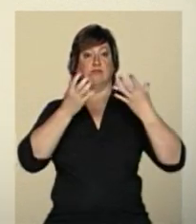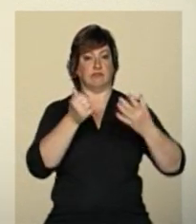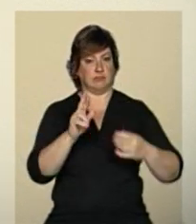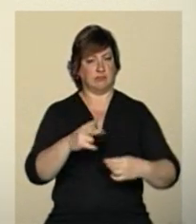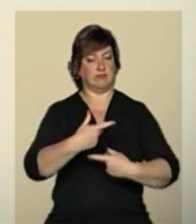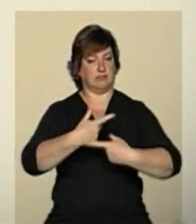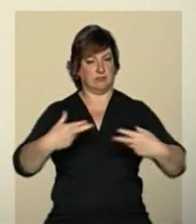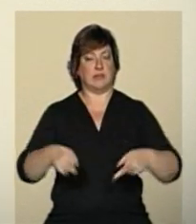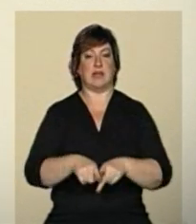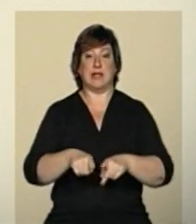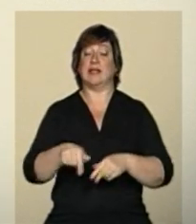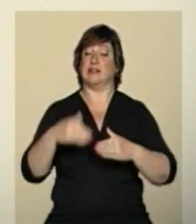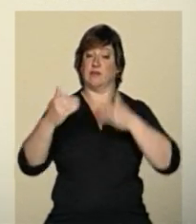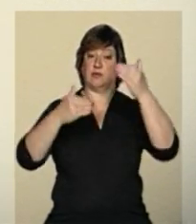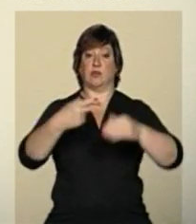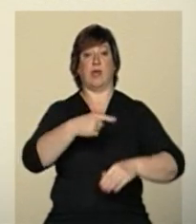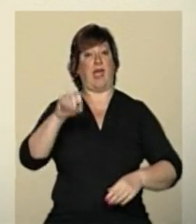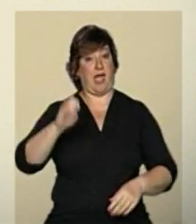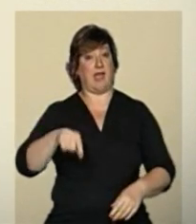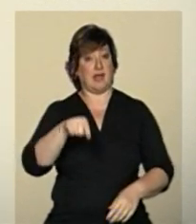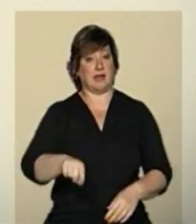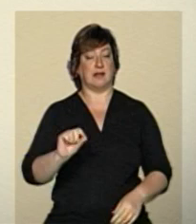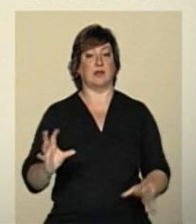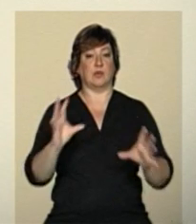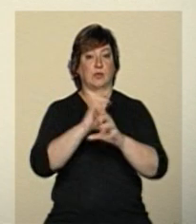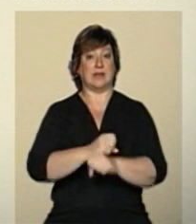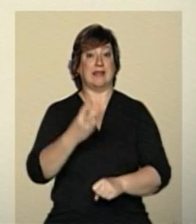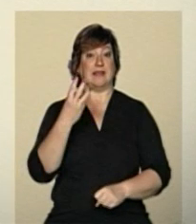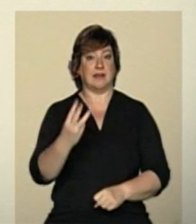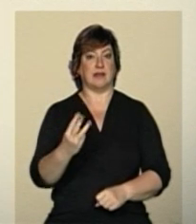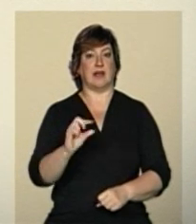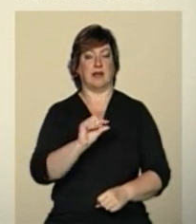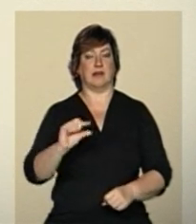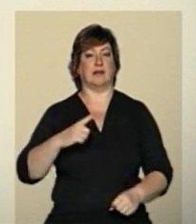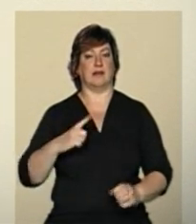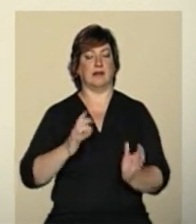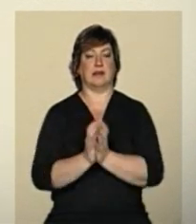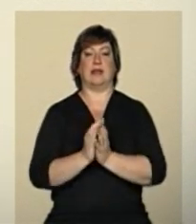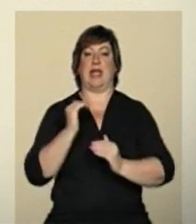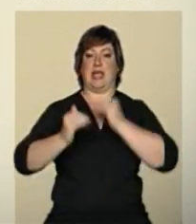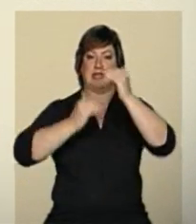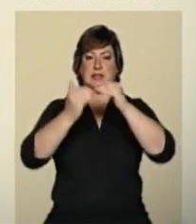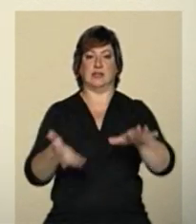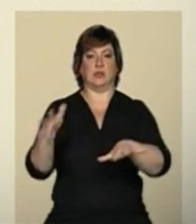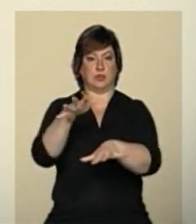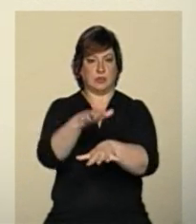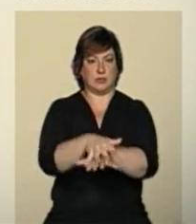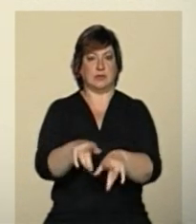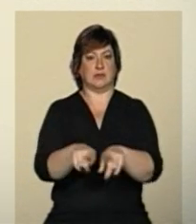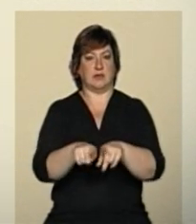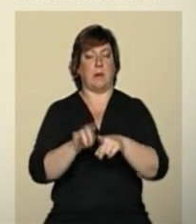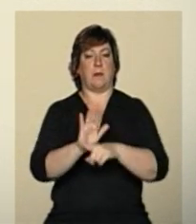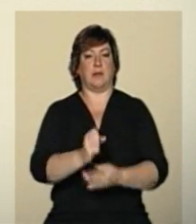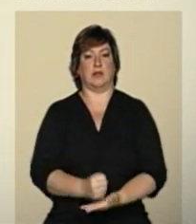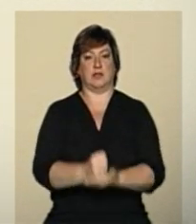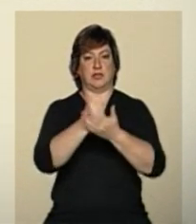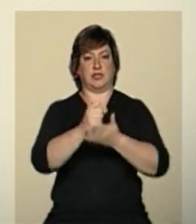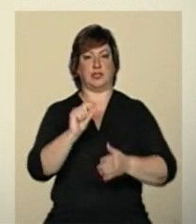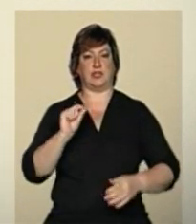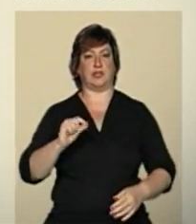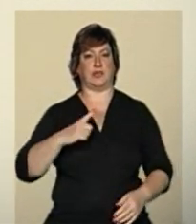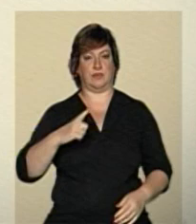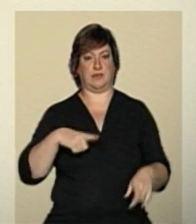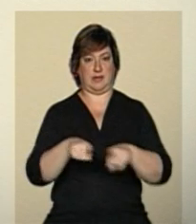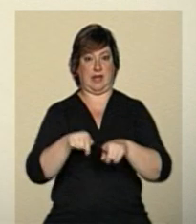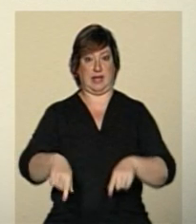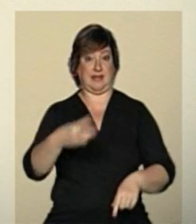Desenvolvimento sustentável é isso, Luciano. São esses três verbos: crescer, incluir e proteger. Essas